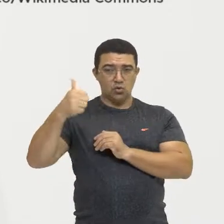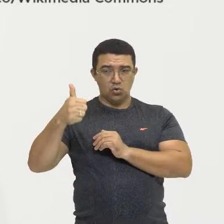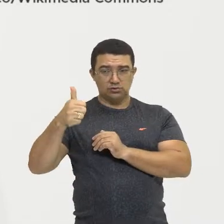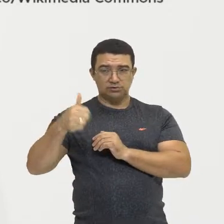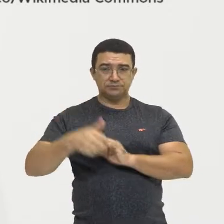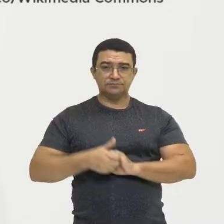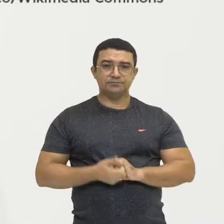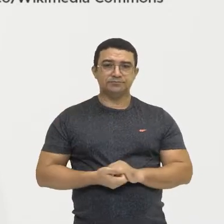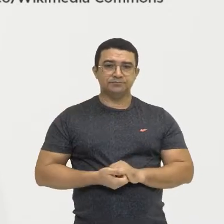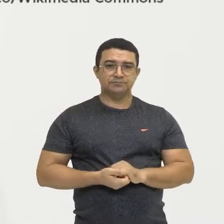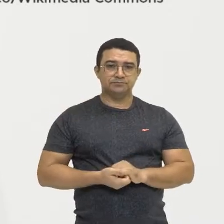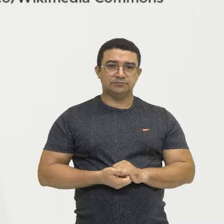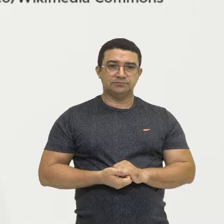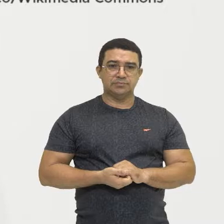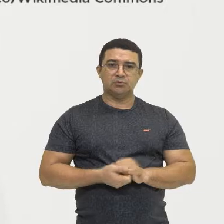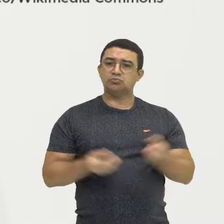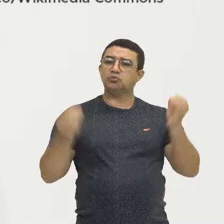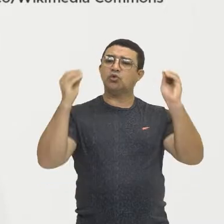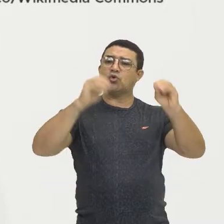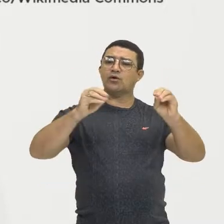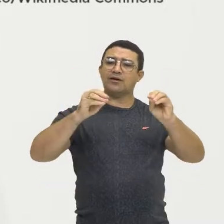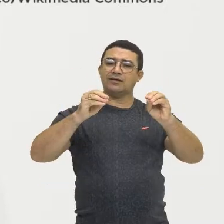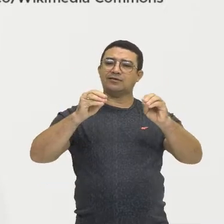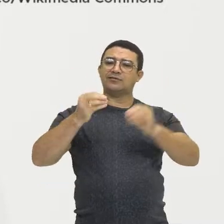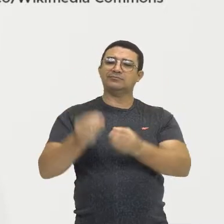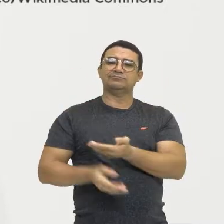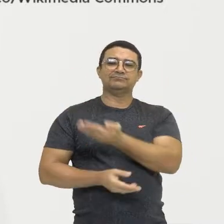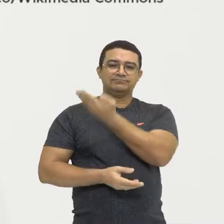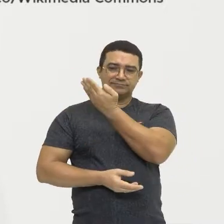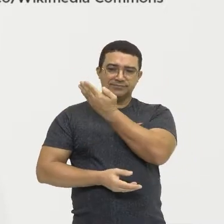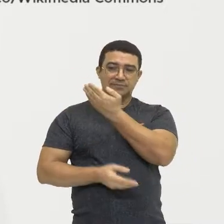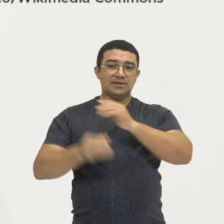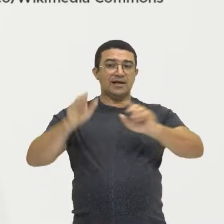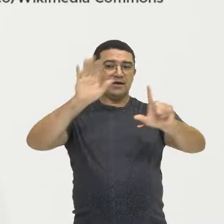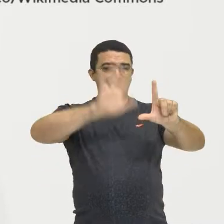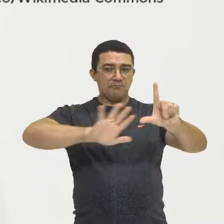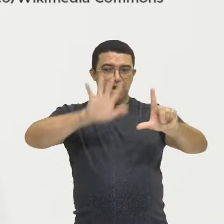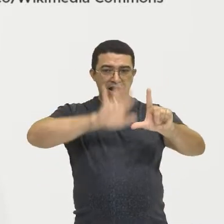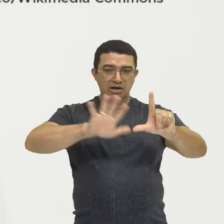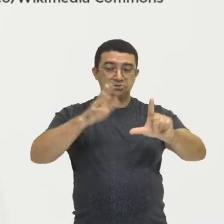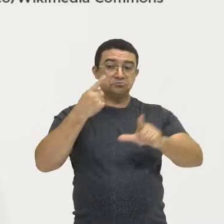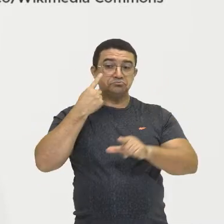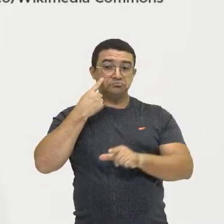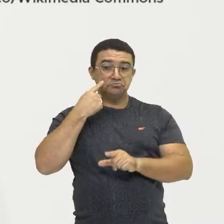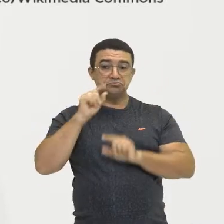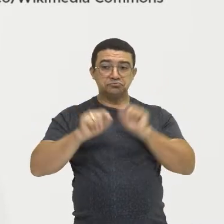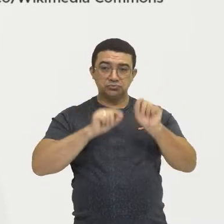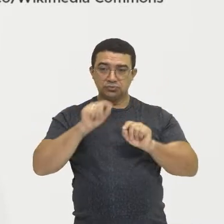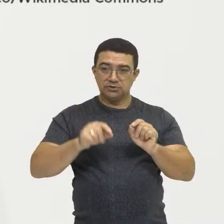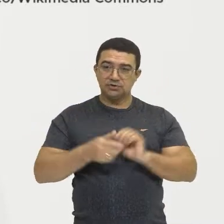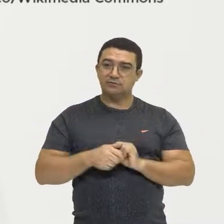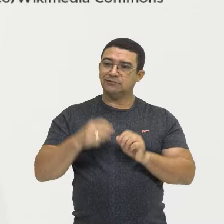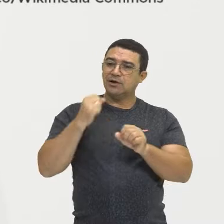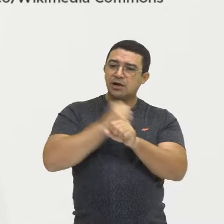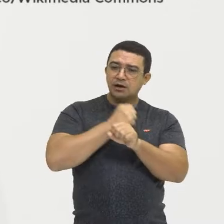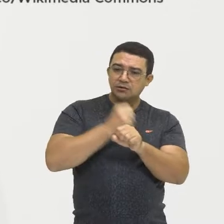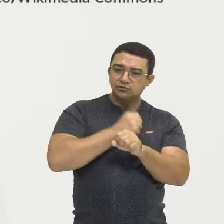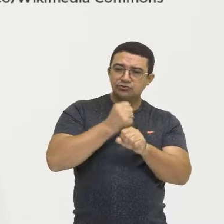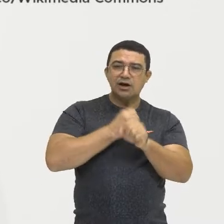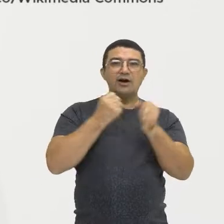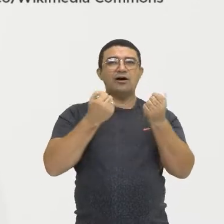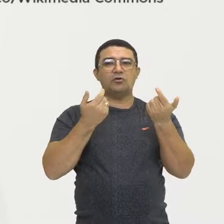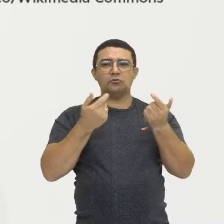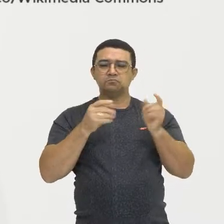esquecer isso. Eu coloquei uma imagem aí muito significativa para você observar, não é? Olha aí as construções, não é?